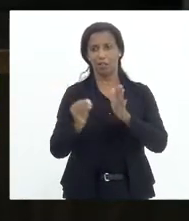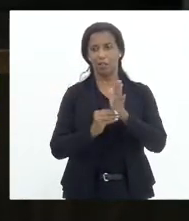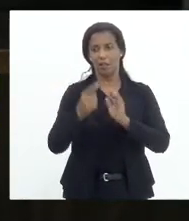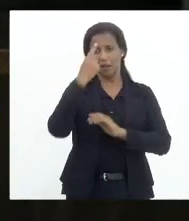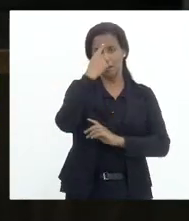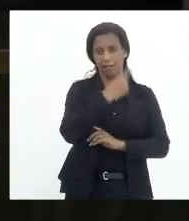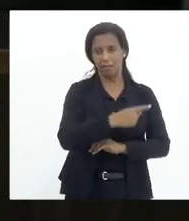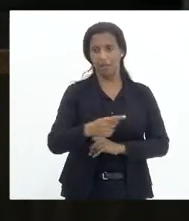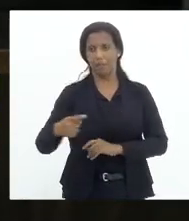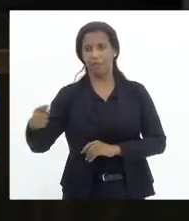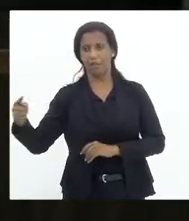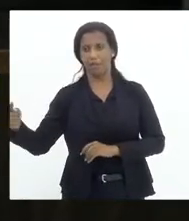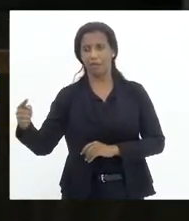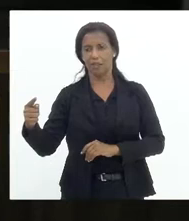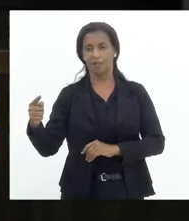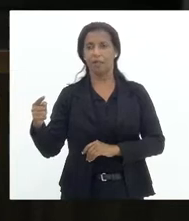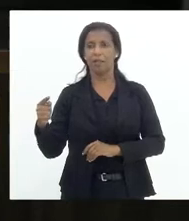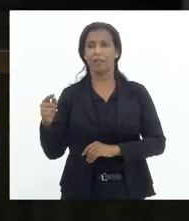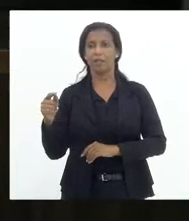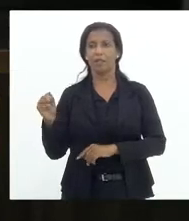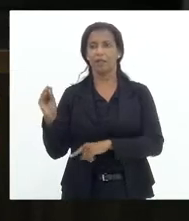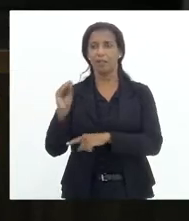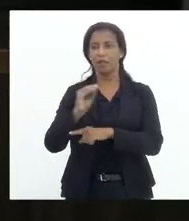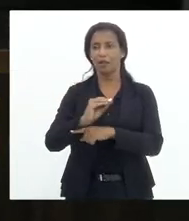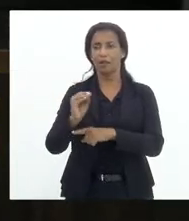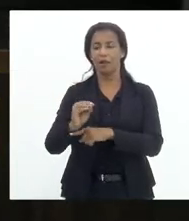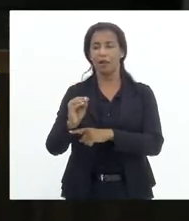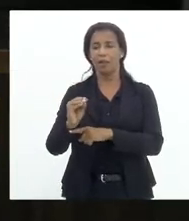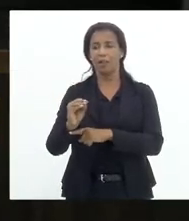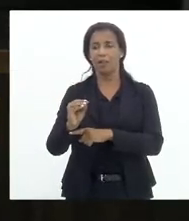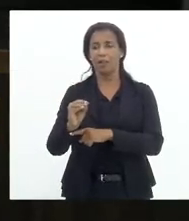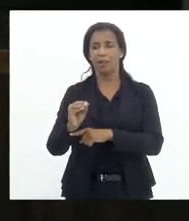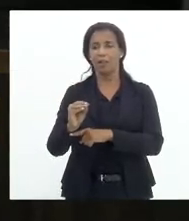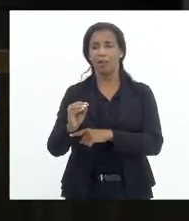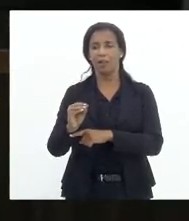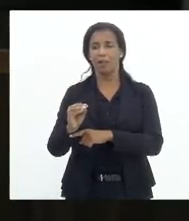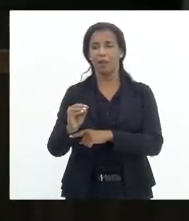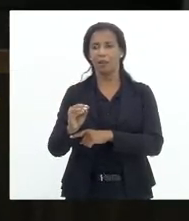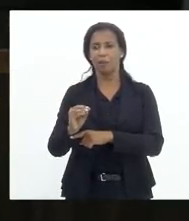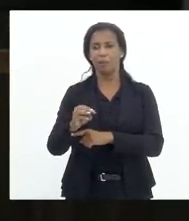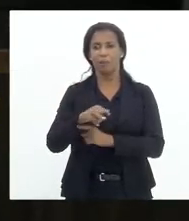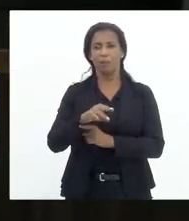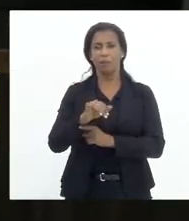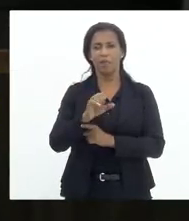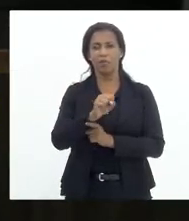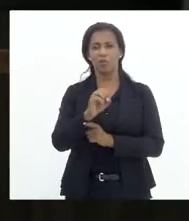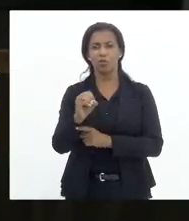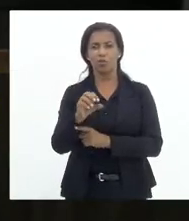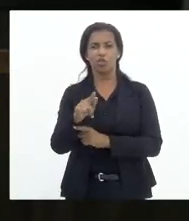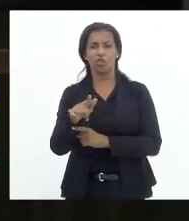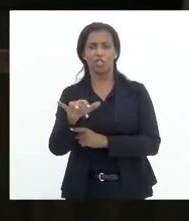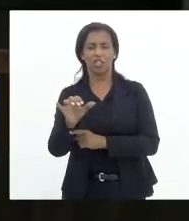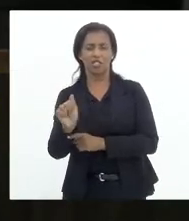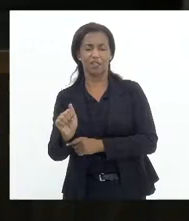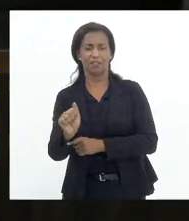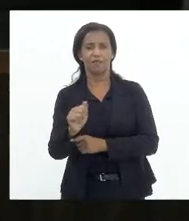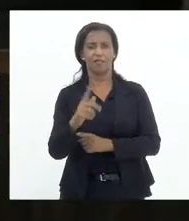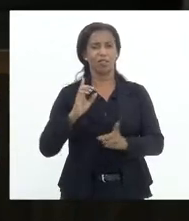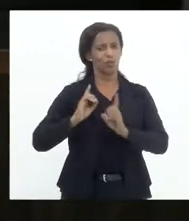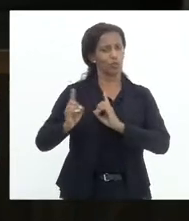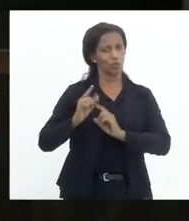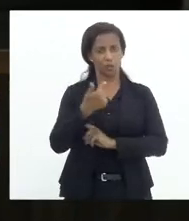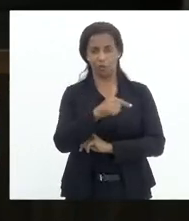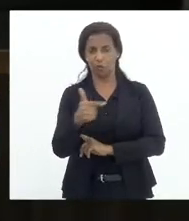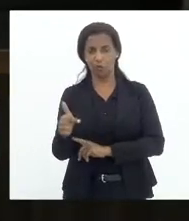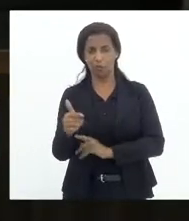semana da campanha de orientação conscientização e combate a misoginia em discussão na Avenida Queira